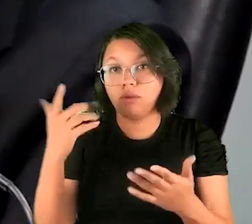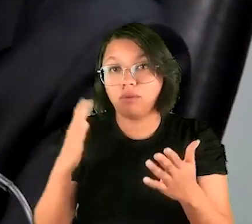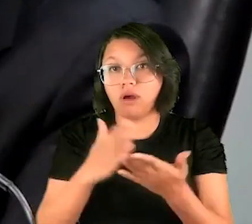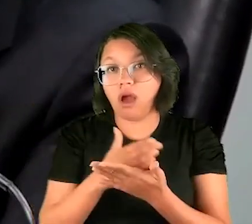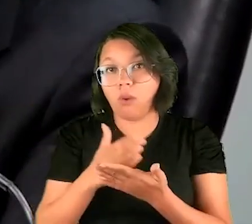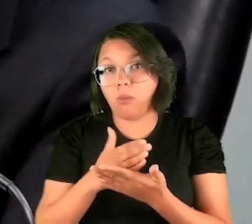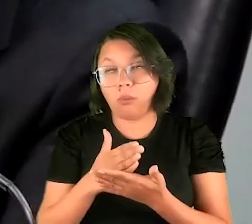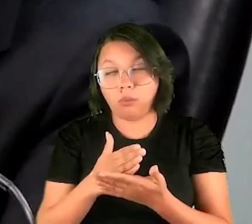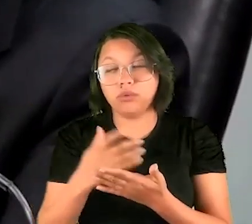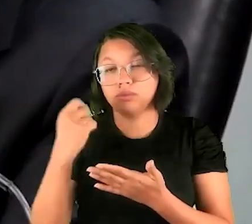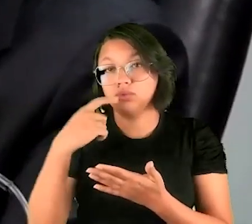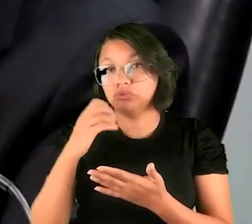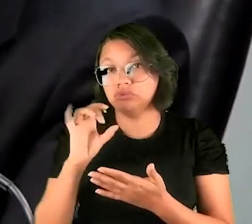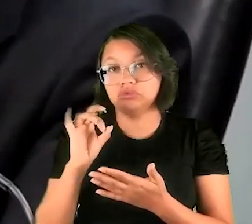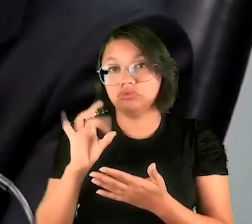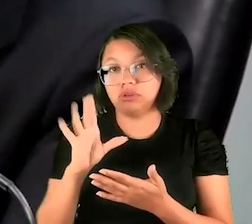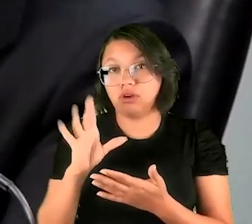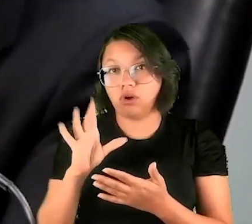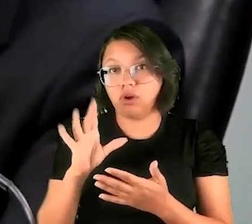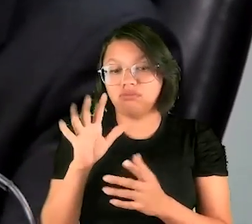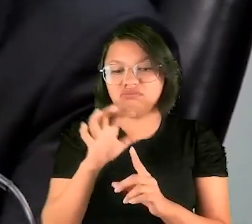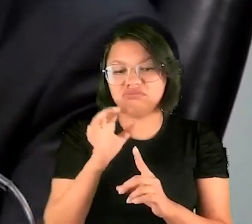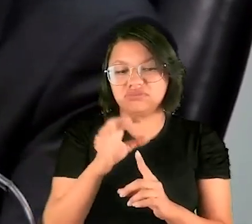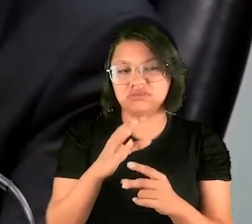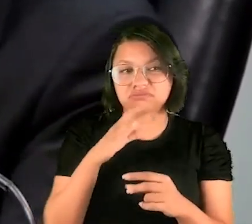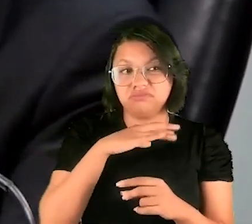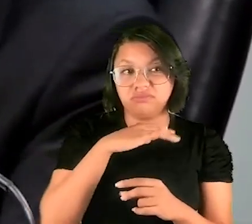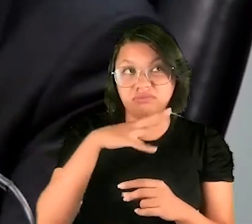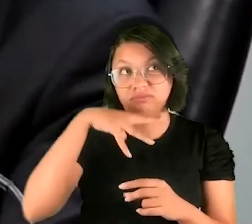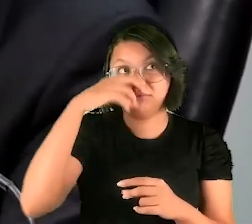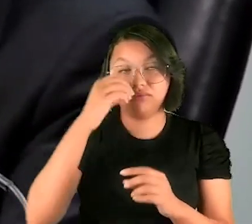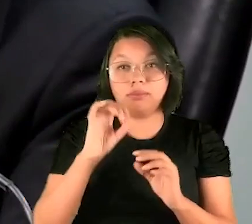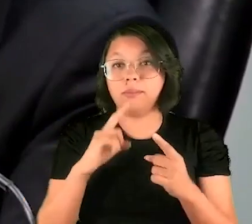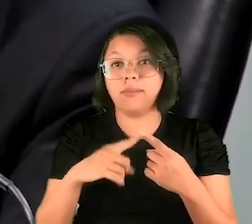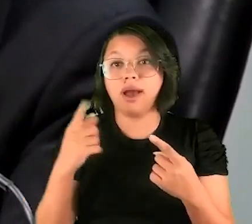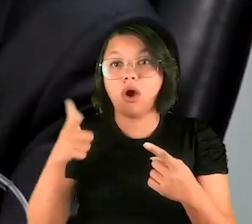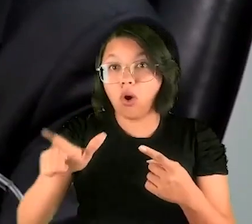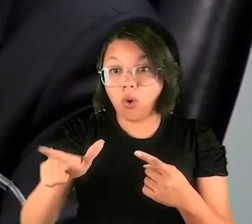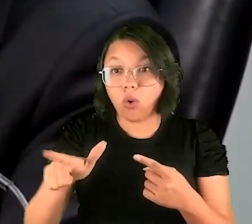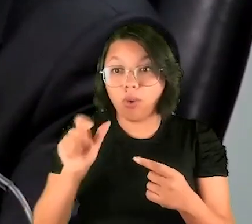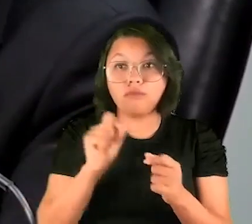são perfumatórias, é verdade, mas algumas fazem diferença.